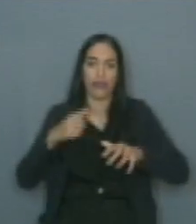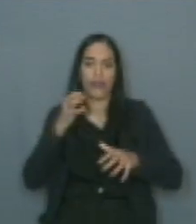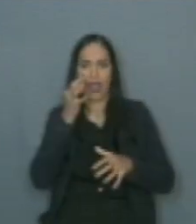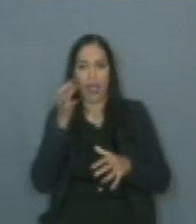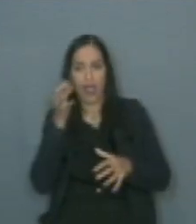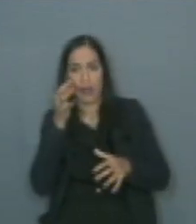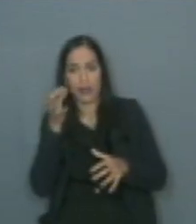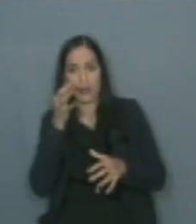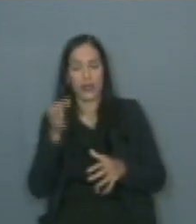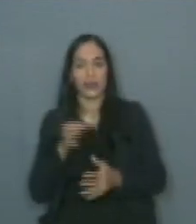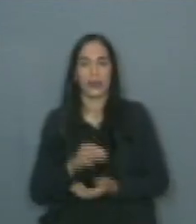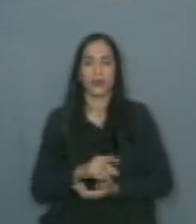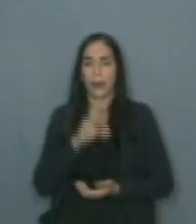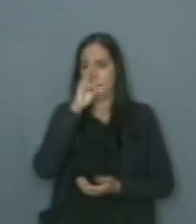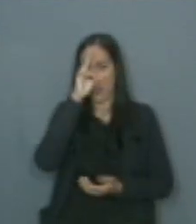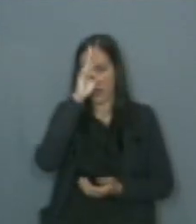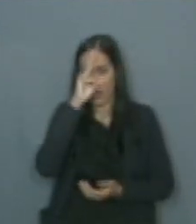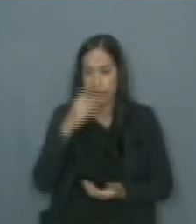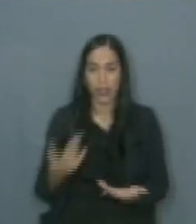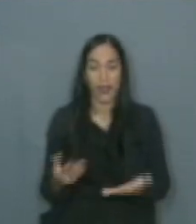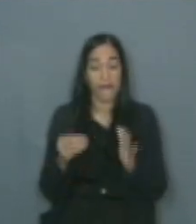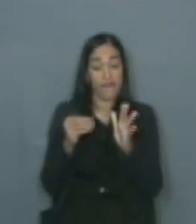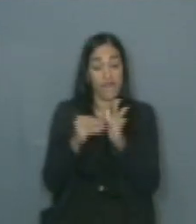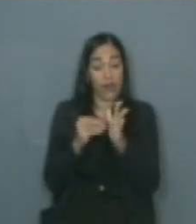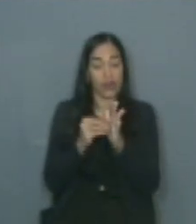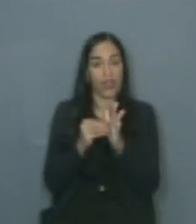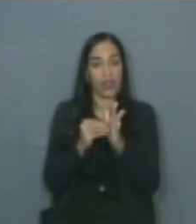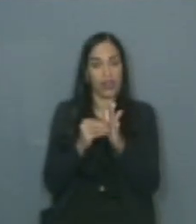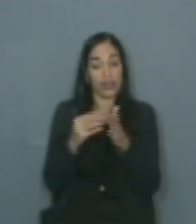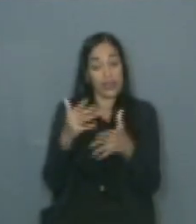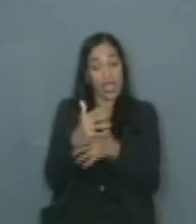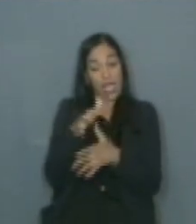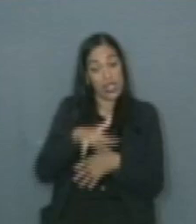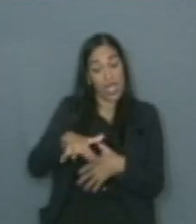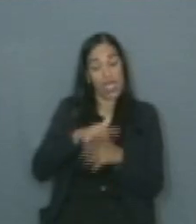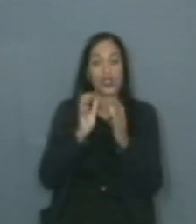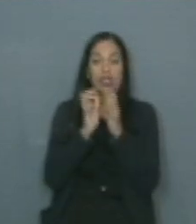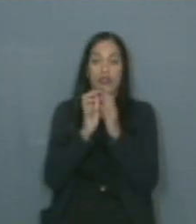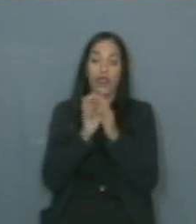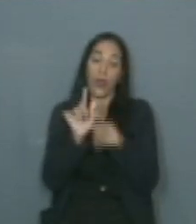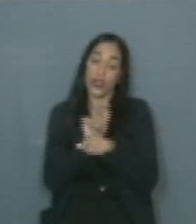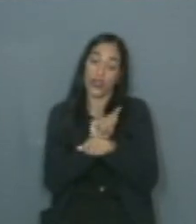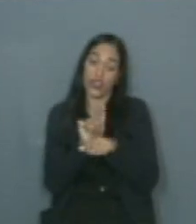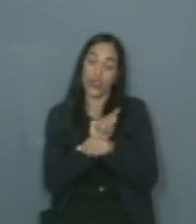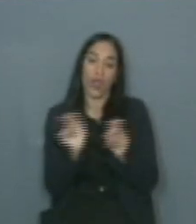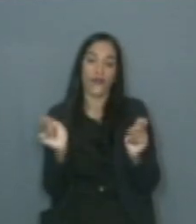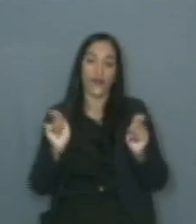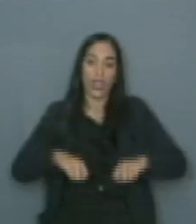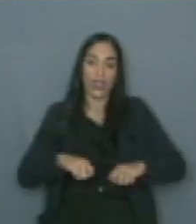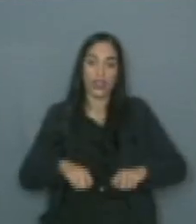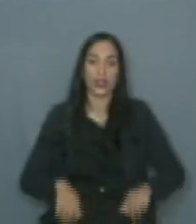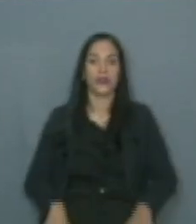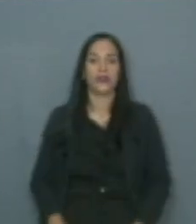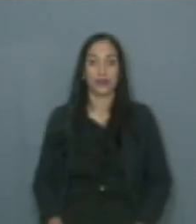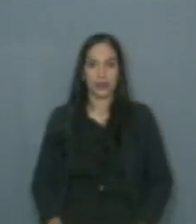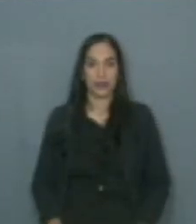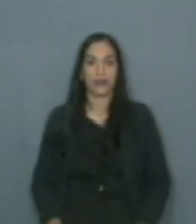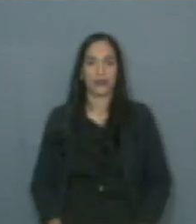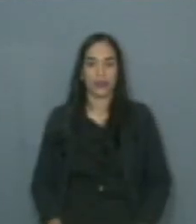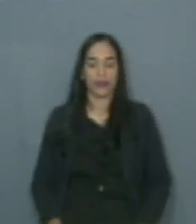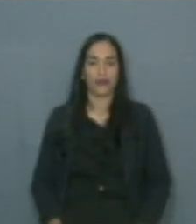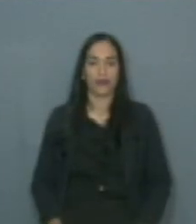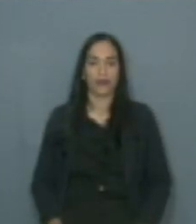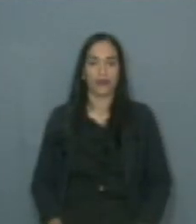e barata comendo. O que falta na cidade do Recife é uma gestão de verdade. Porque o que a gente vê